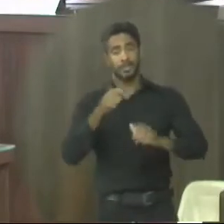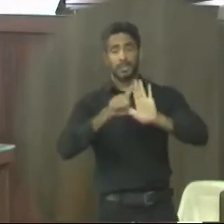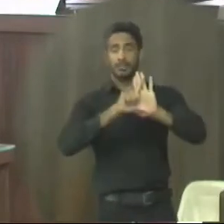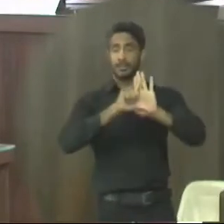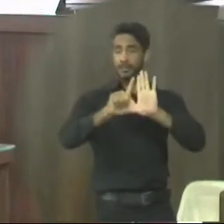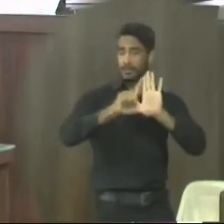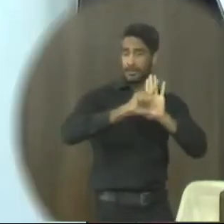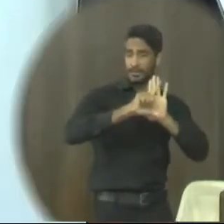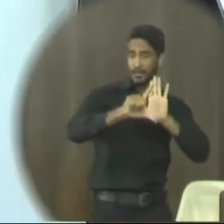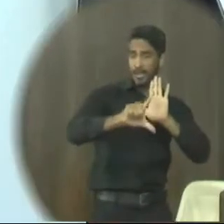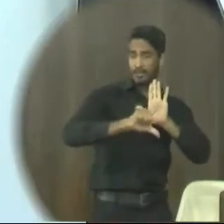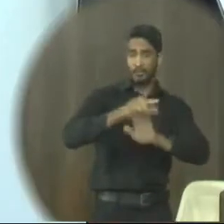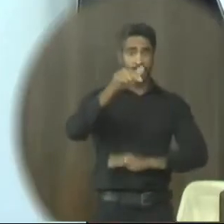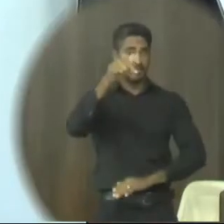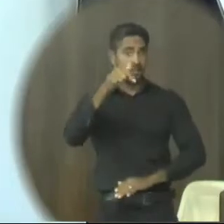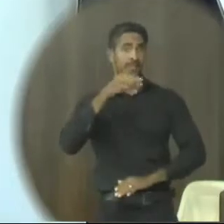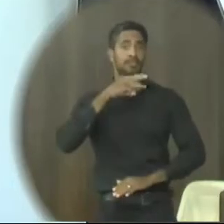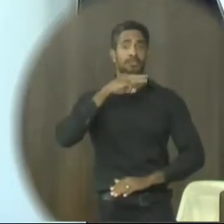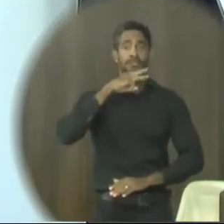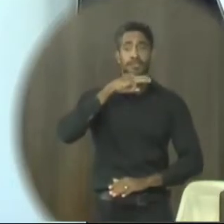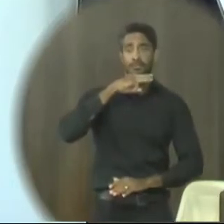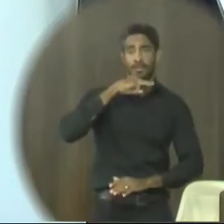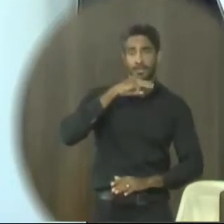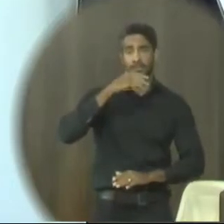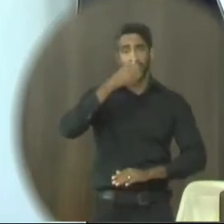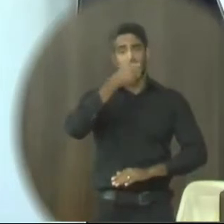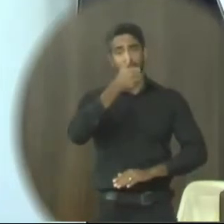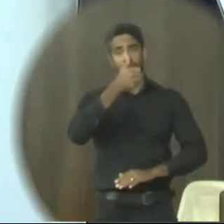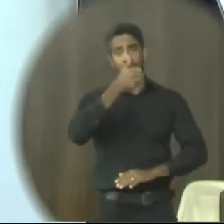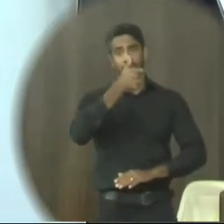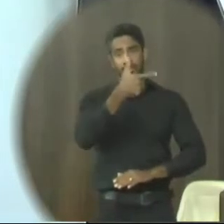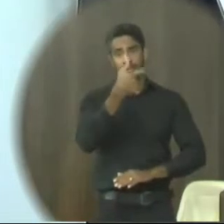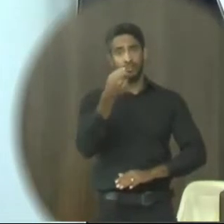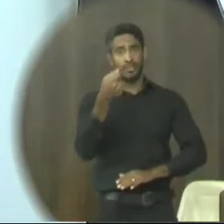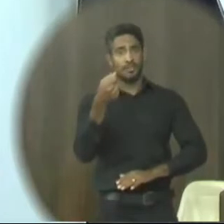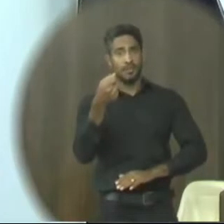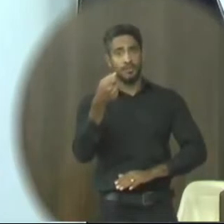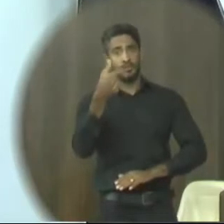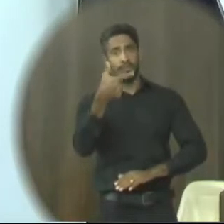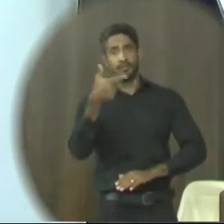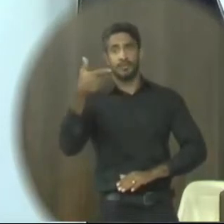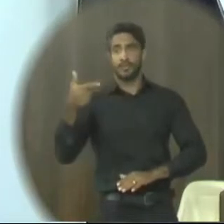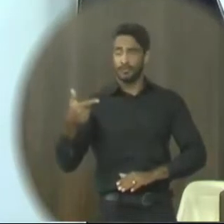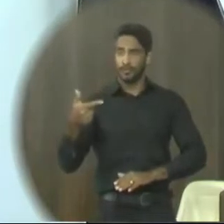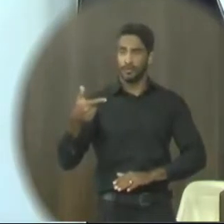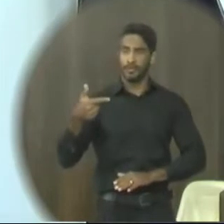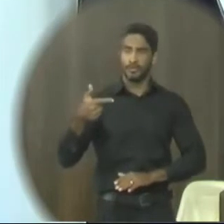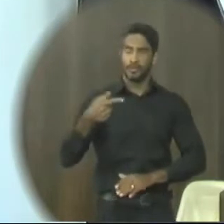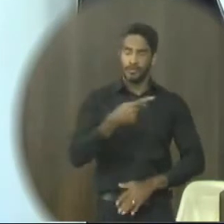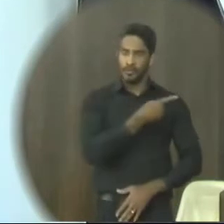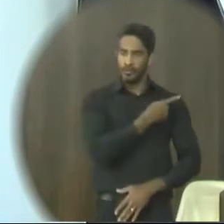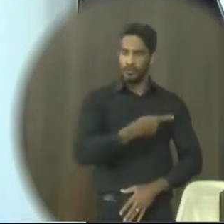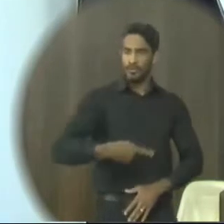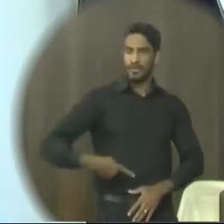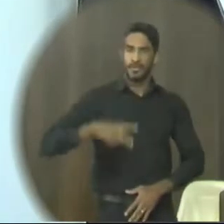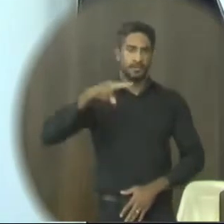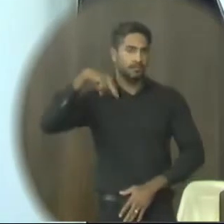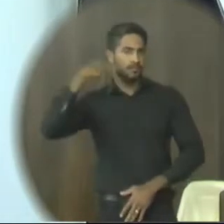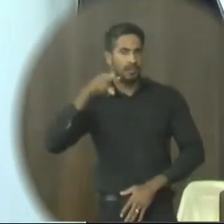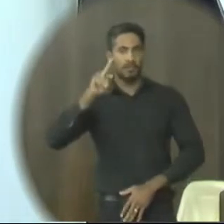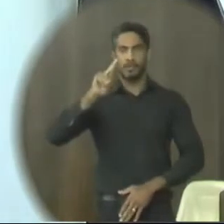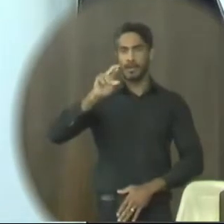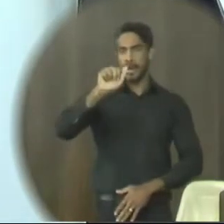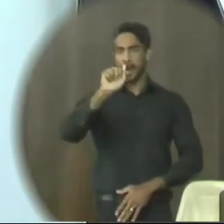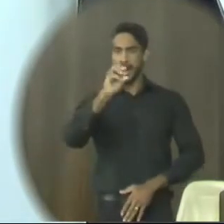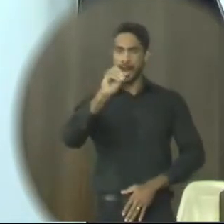legislatura, em 7 de março de 2022. Sobre a presidência do vereador Ramon